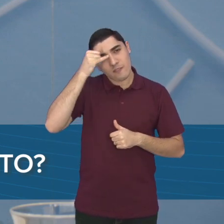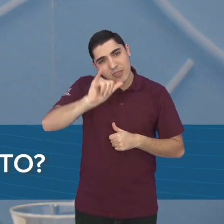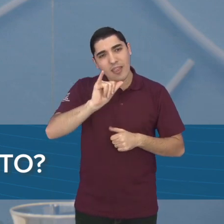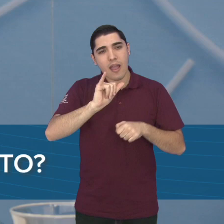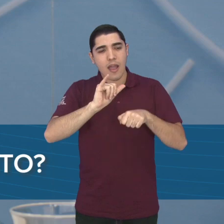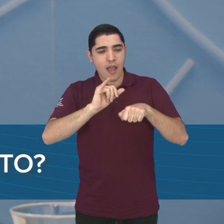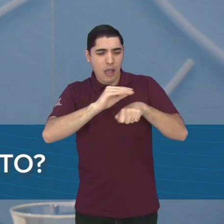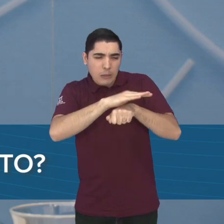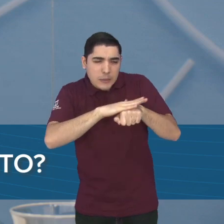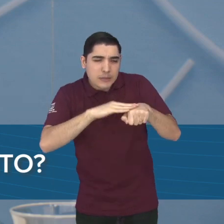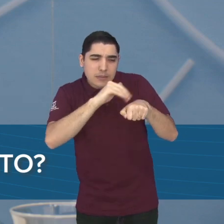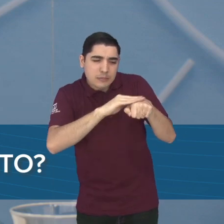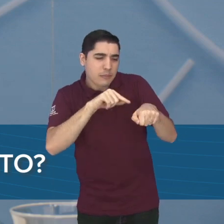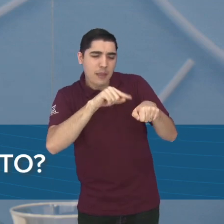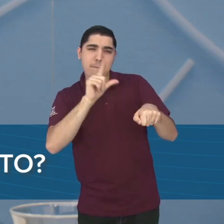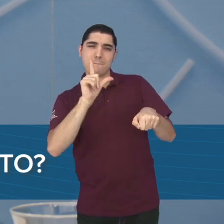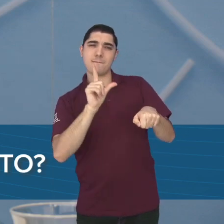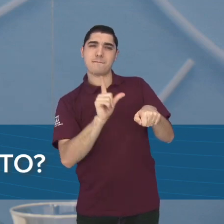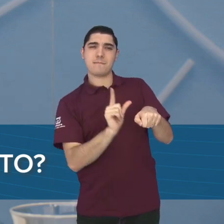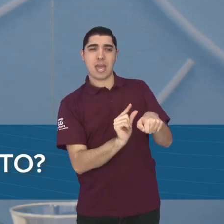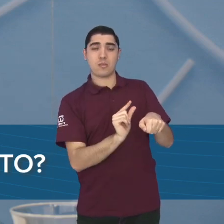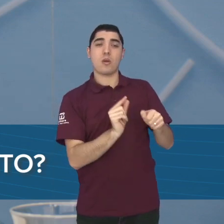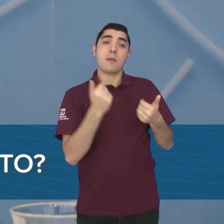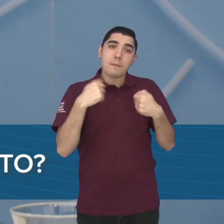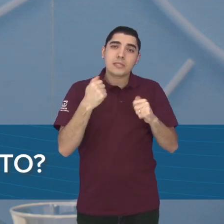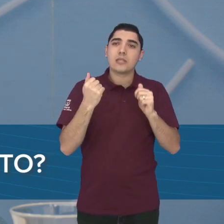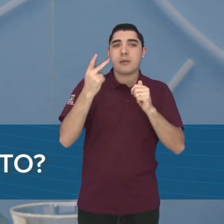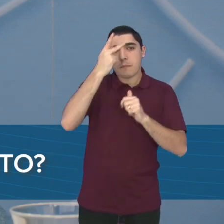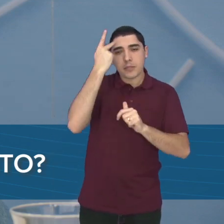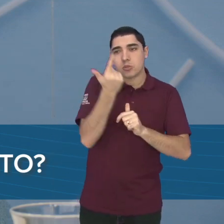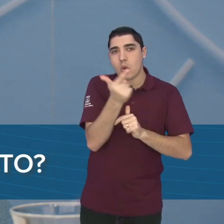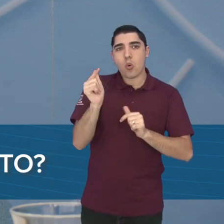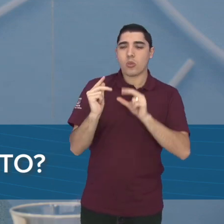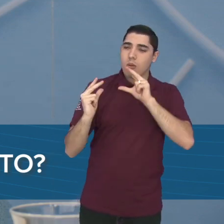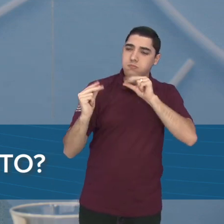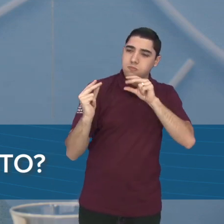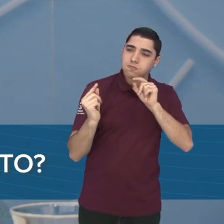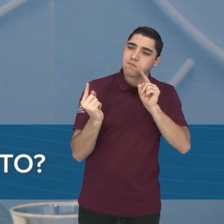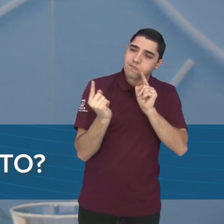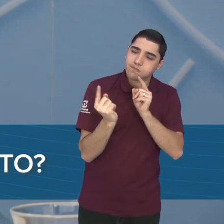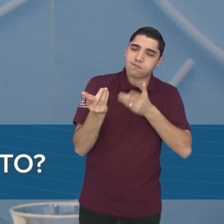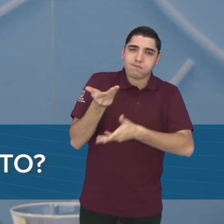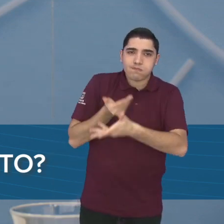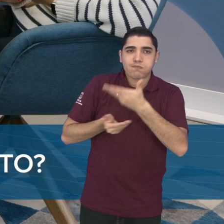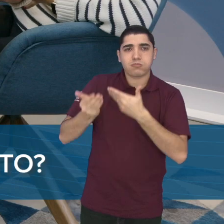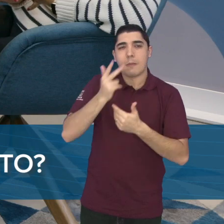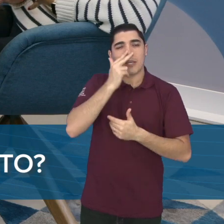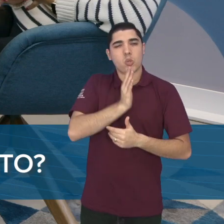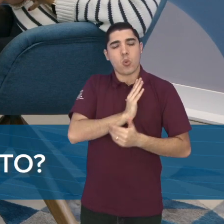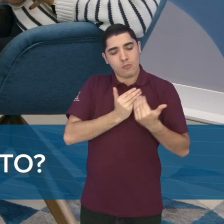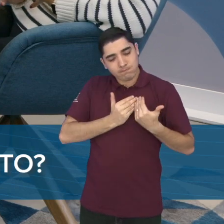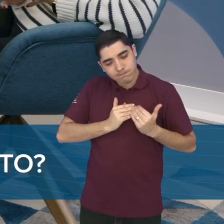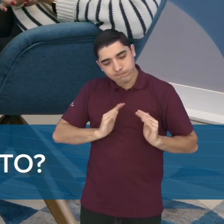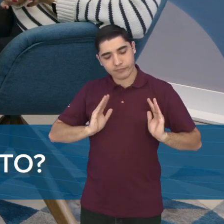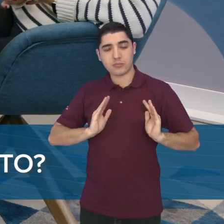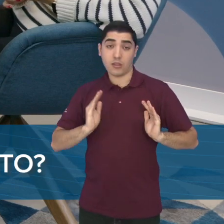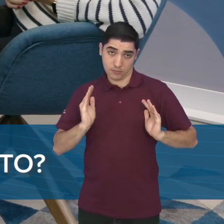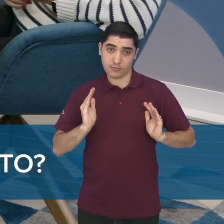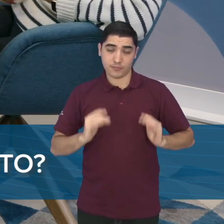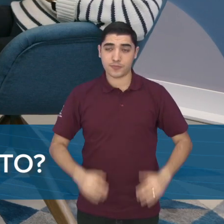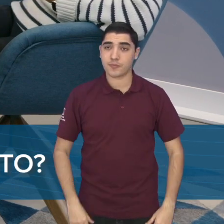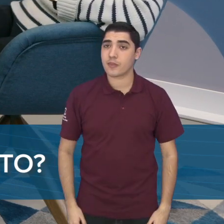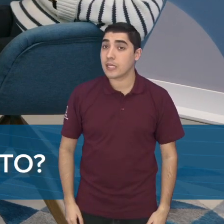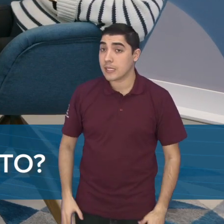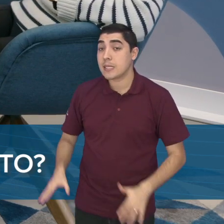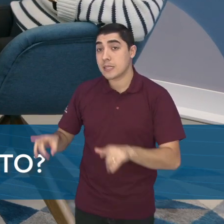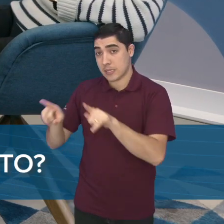trazer isso para um diálogo, conseguir falar mais a respeito, né, de uma forma mais aberta. É até interessante, né, Renato, porque assim,